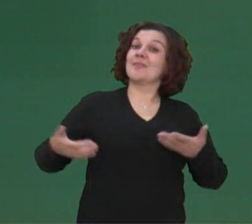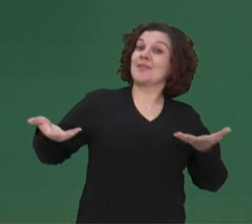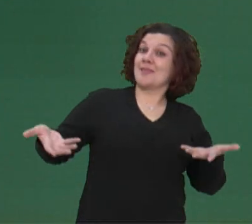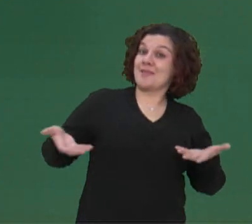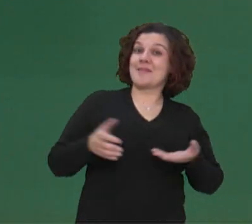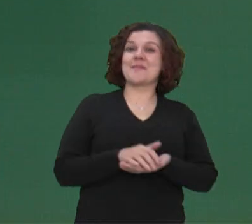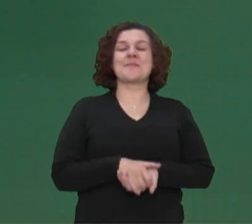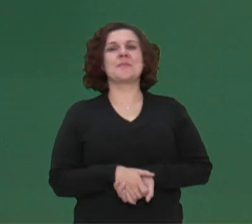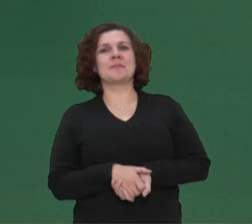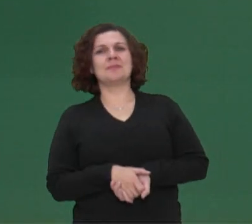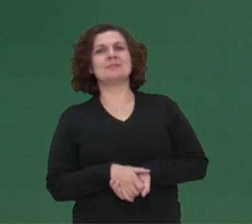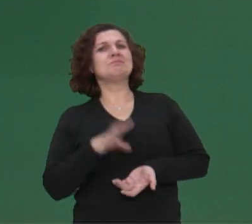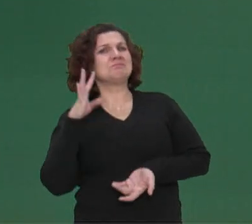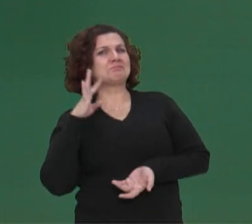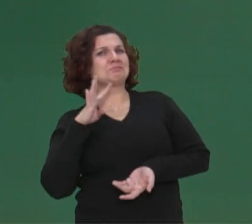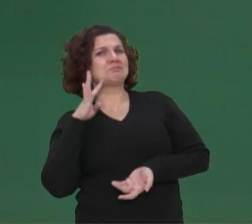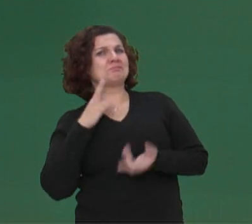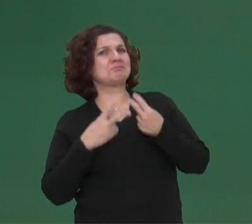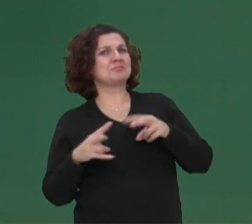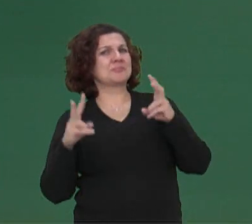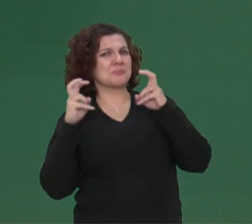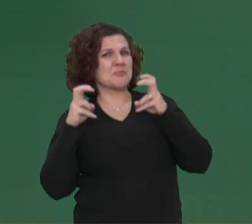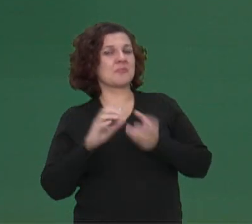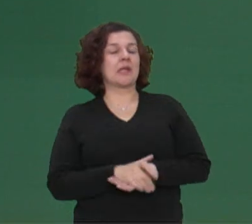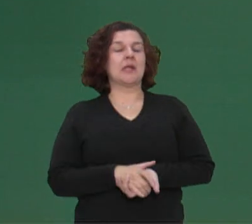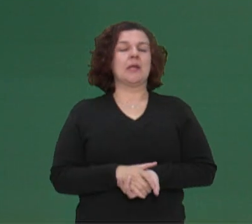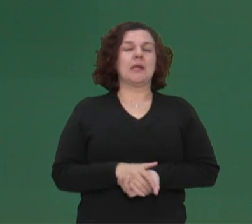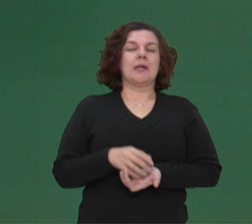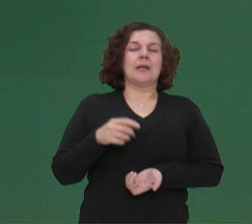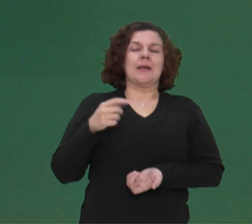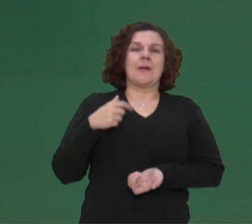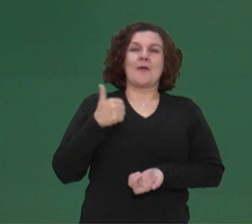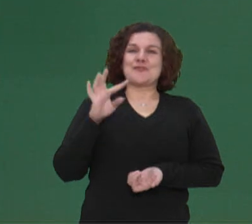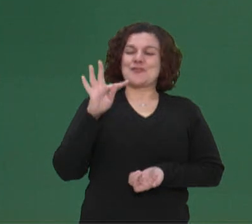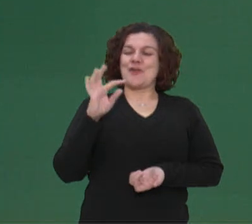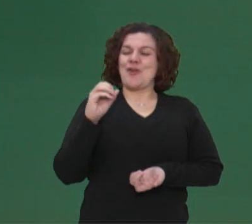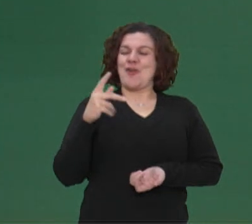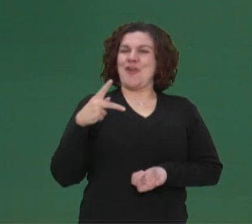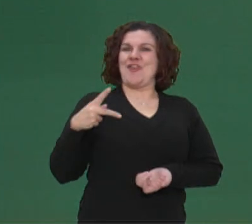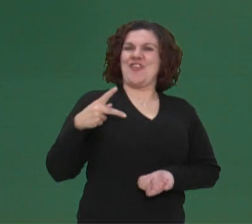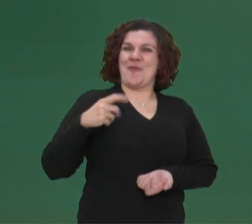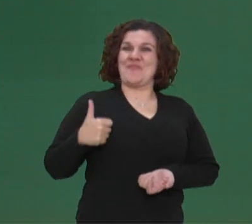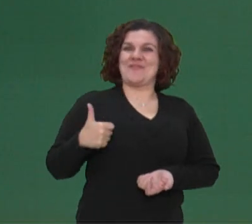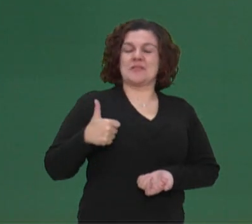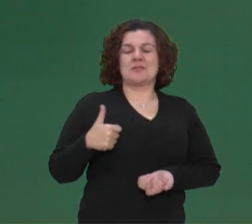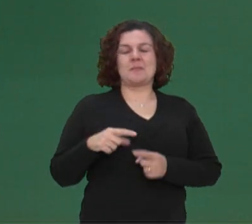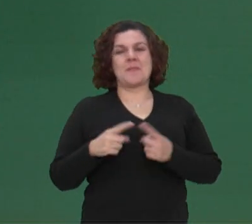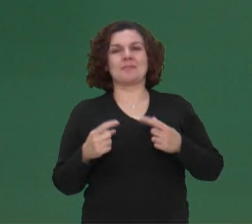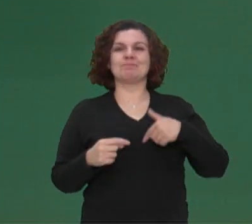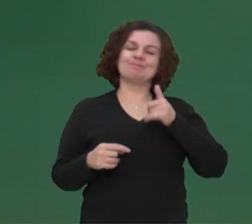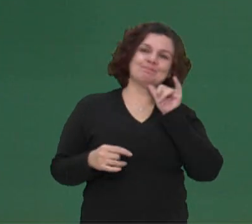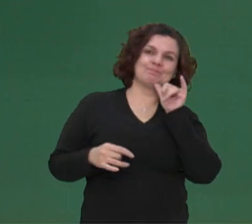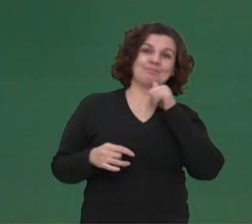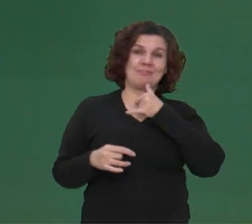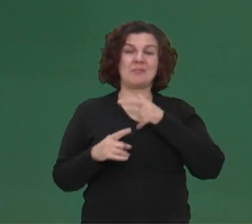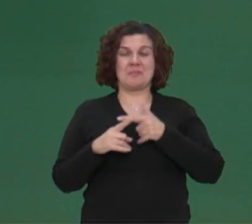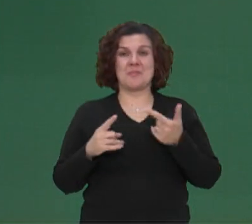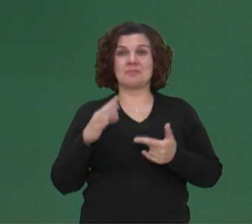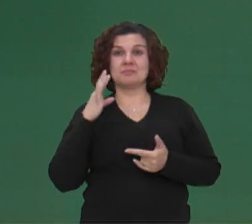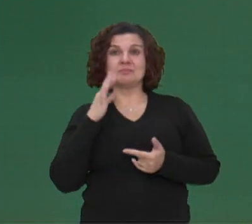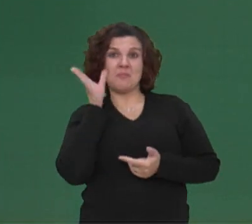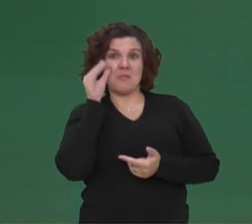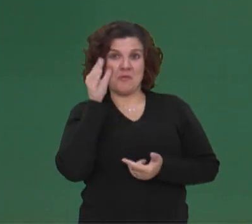Então, moçada, bacana esse tema, né? Eu acho topzera. É, meio triste também, mas é bem legal. Vem